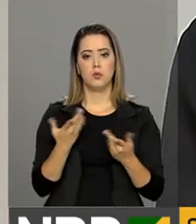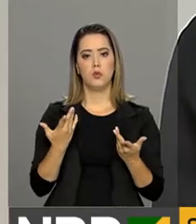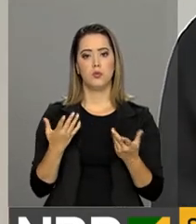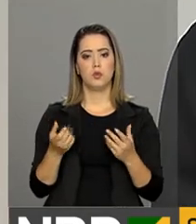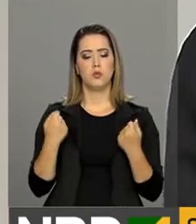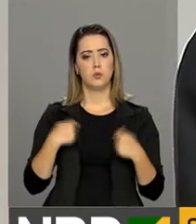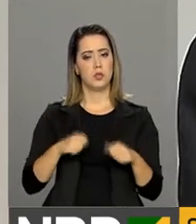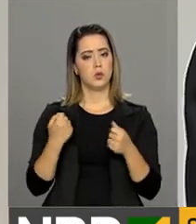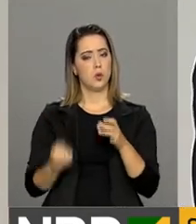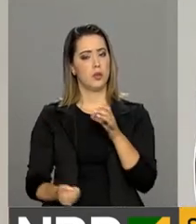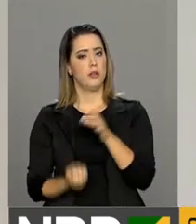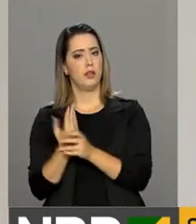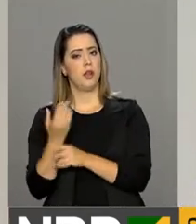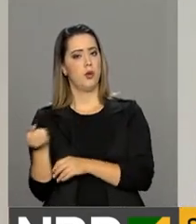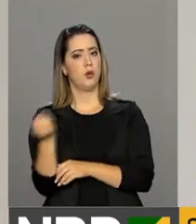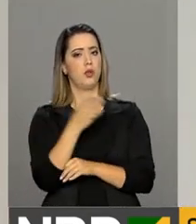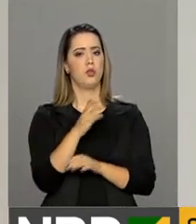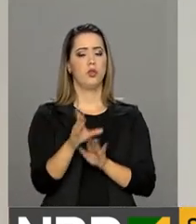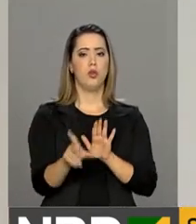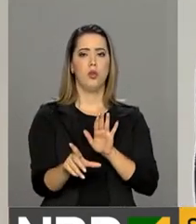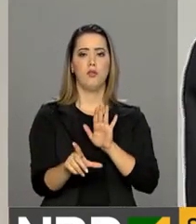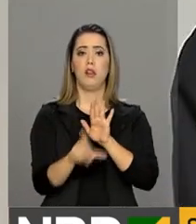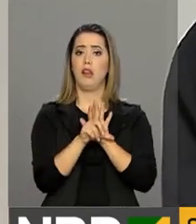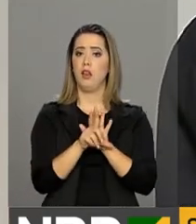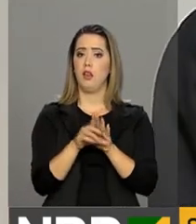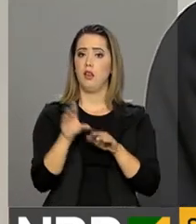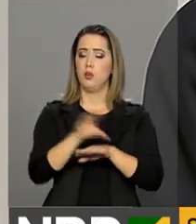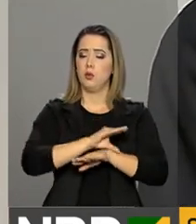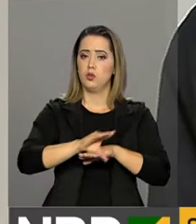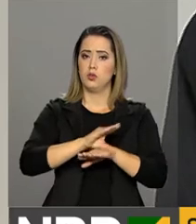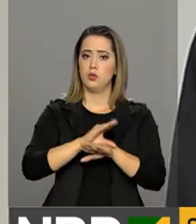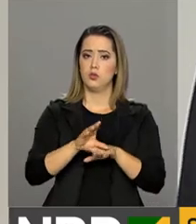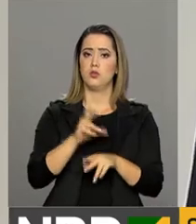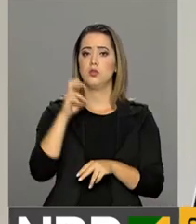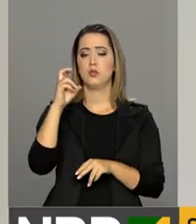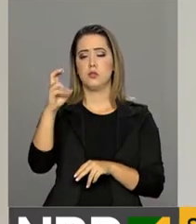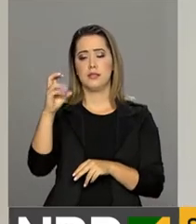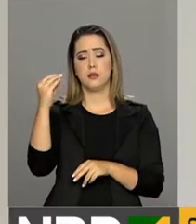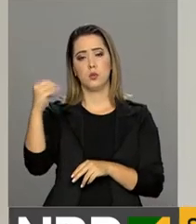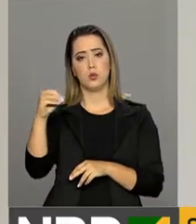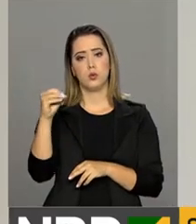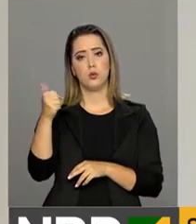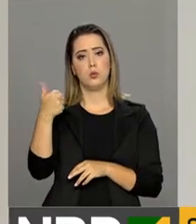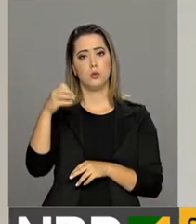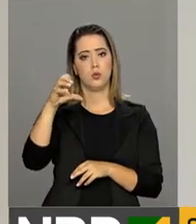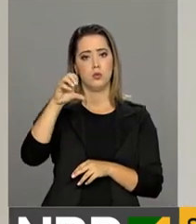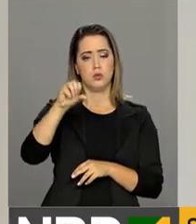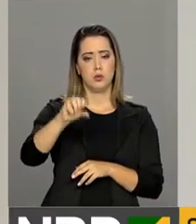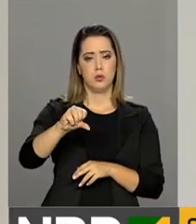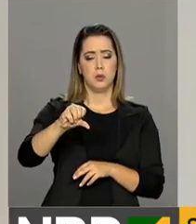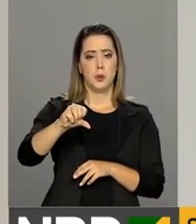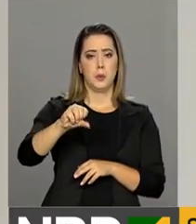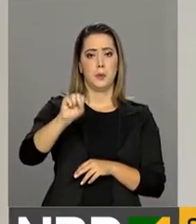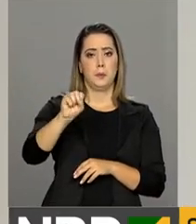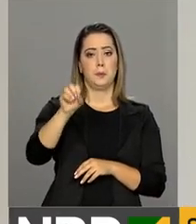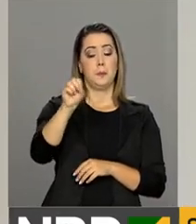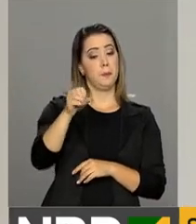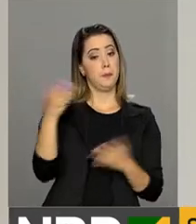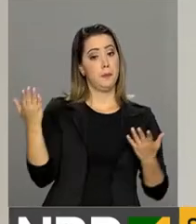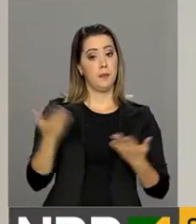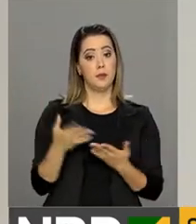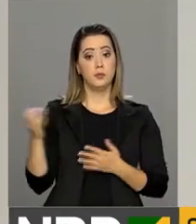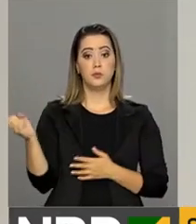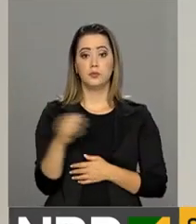criar um novo estatuto criado em 5 de outubro de 88 e agora já com